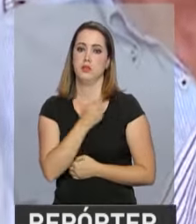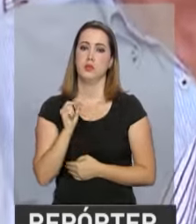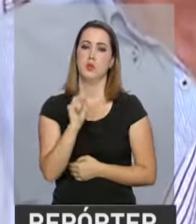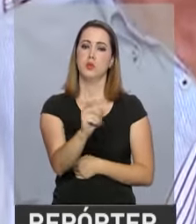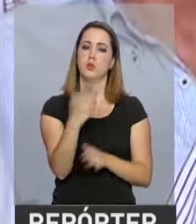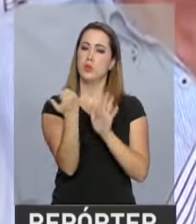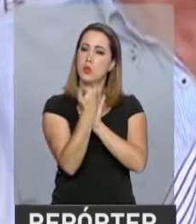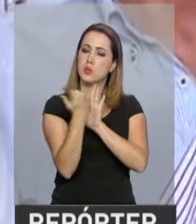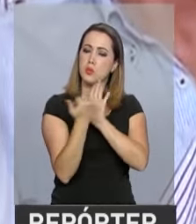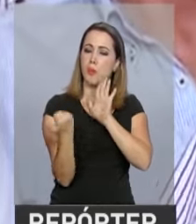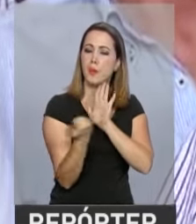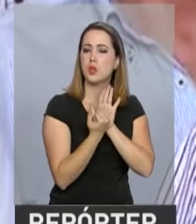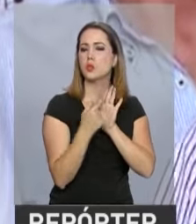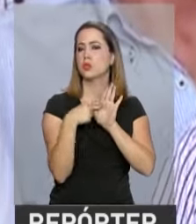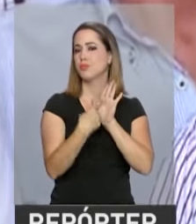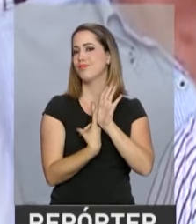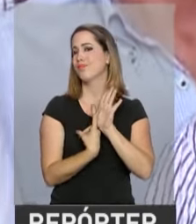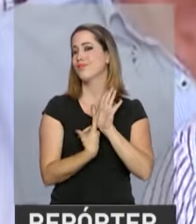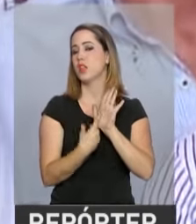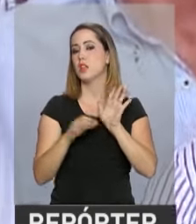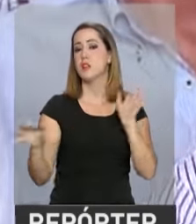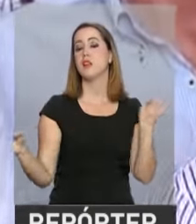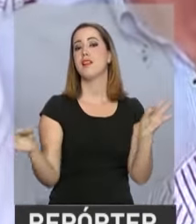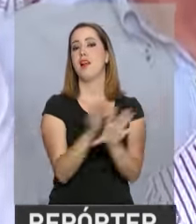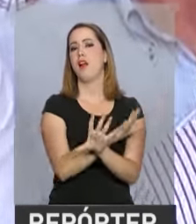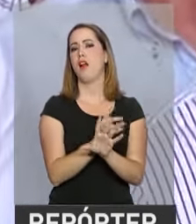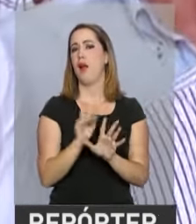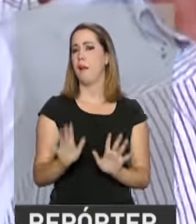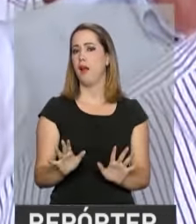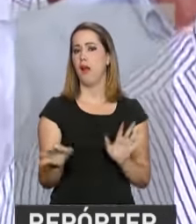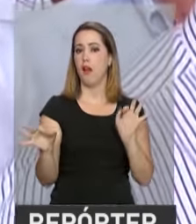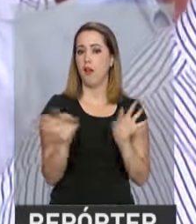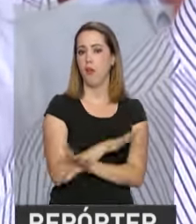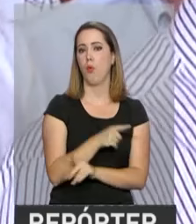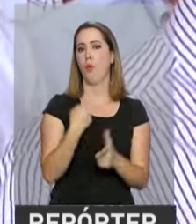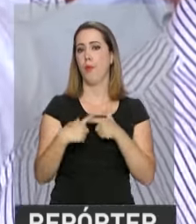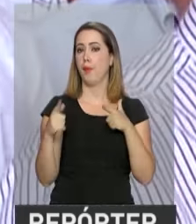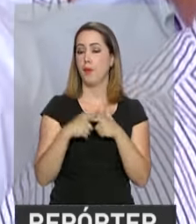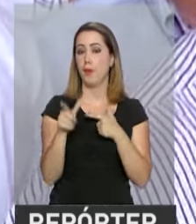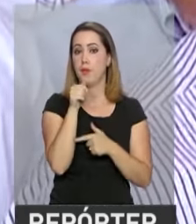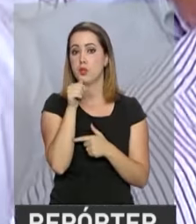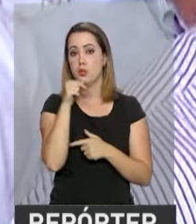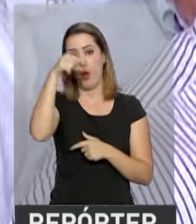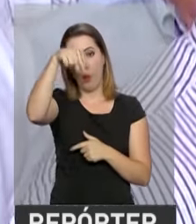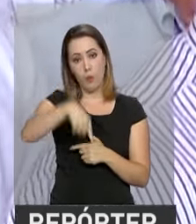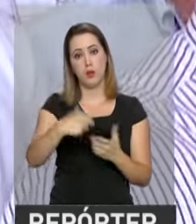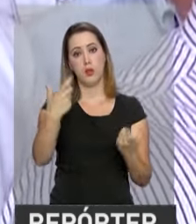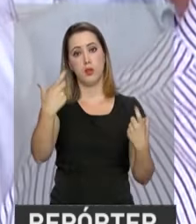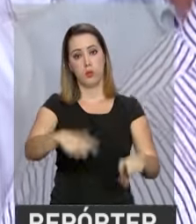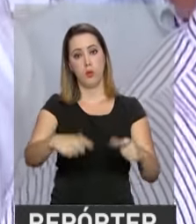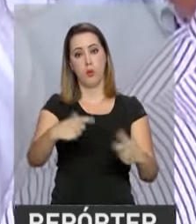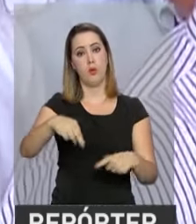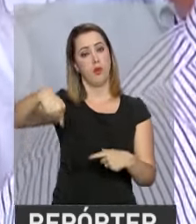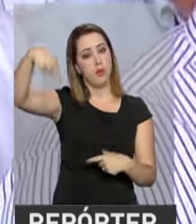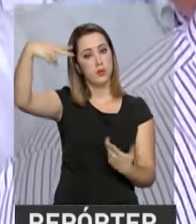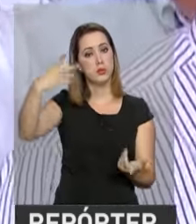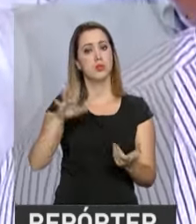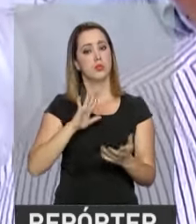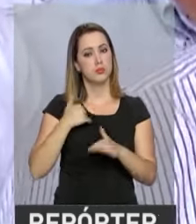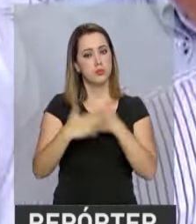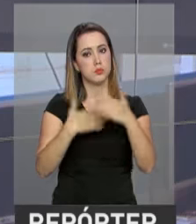nossos projetos que é o projeto de acabar ou tentar acabar com a crise hídrica nesta região em todo o nordeste está num